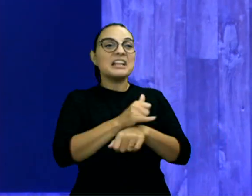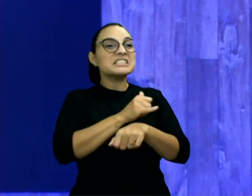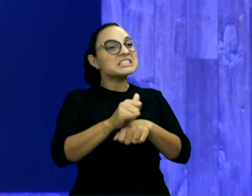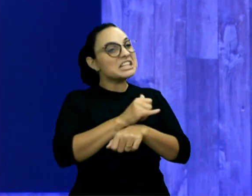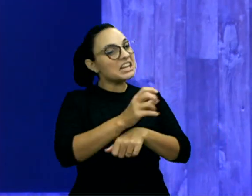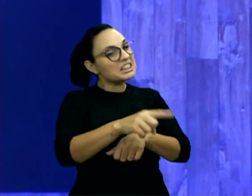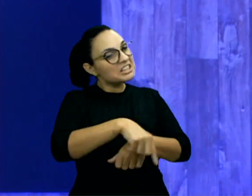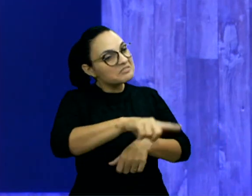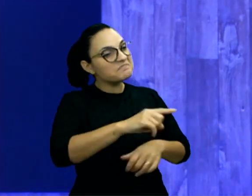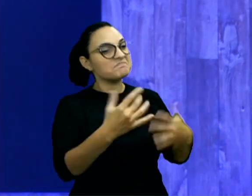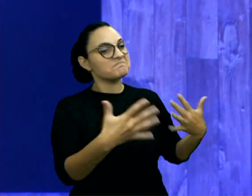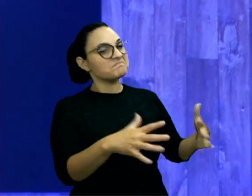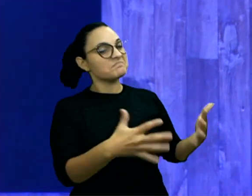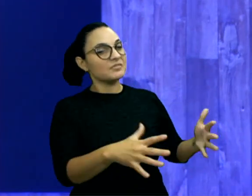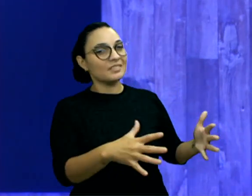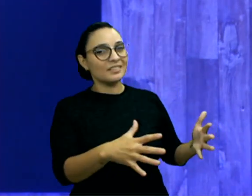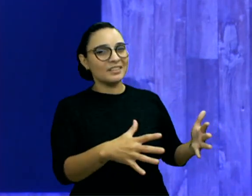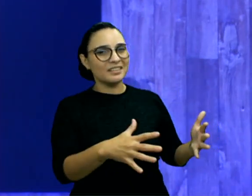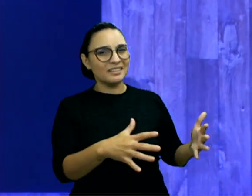perfeita.